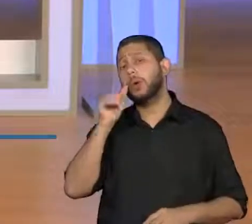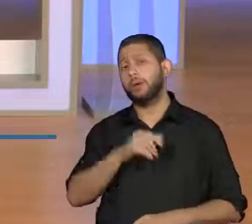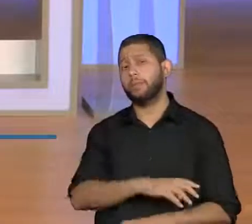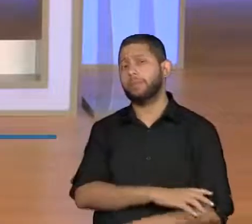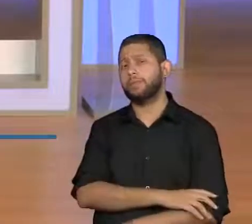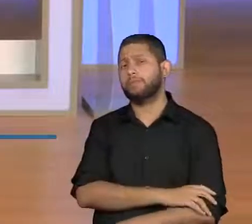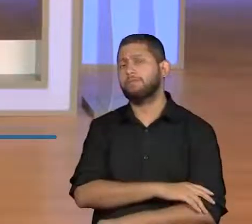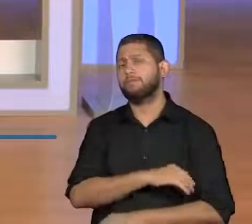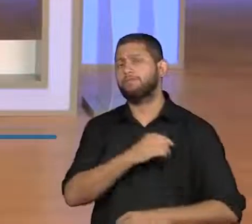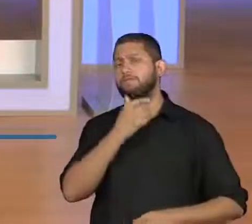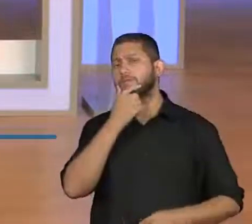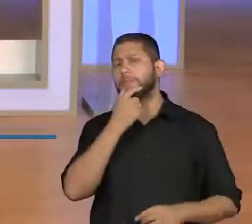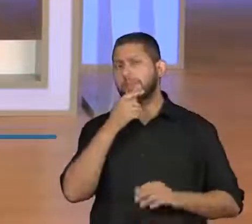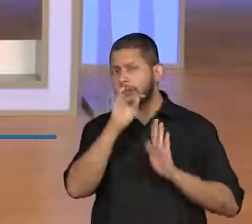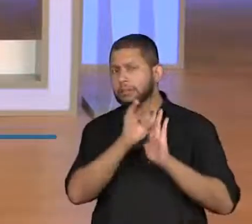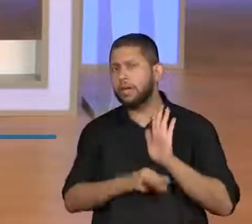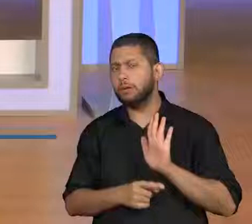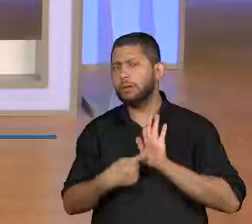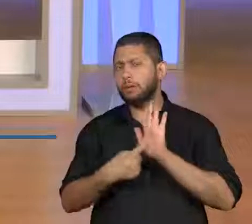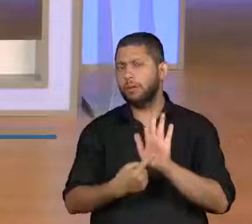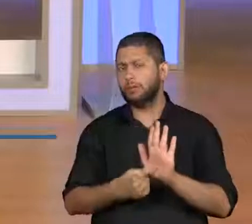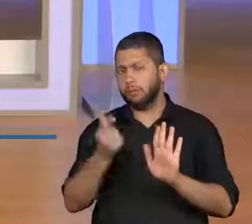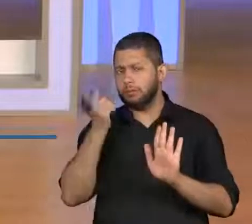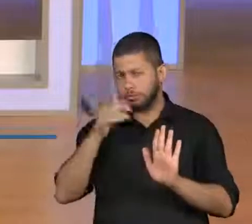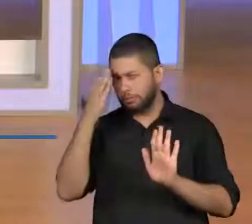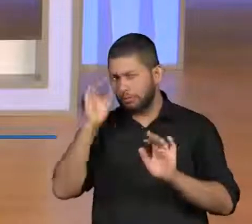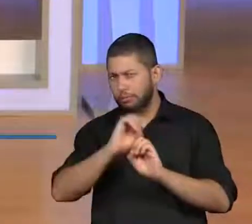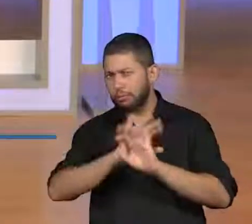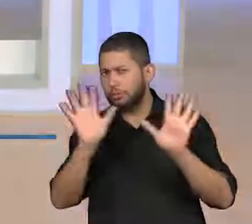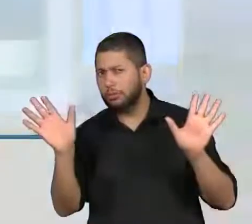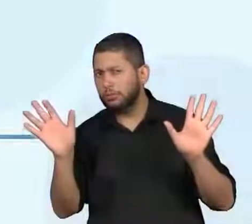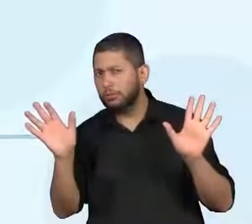para você está esclarecido. Agora sim, vamos lá para a tela.